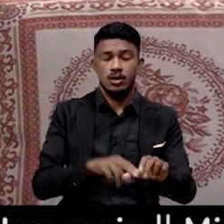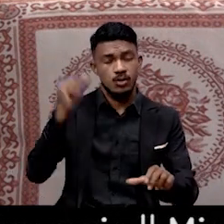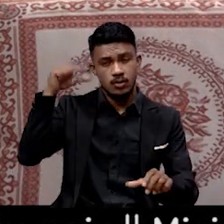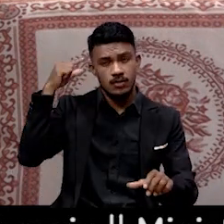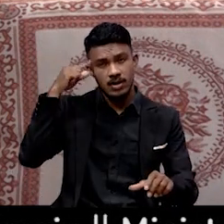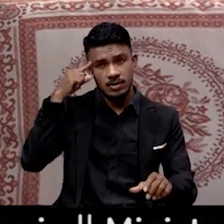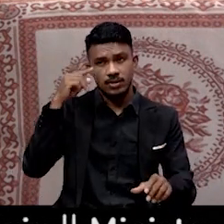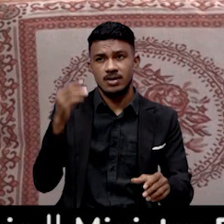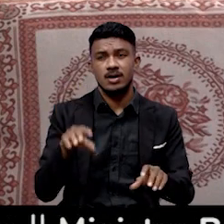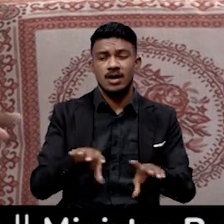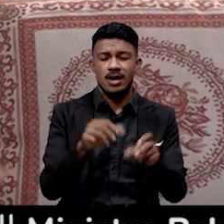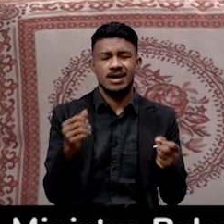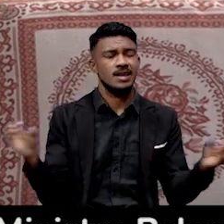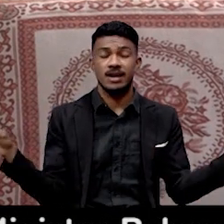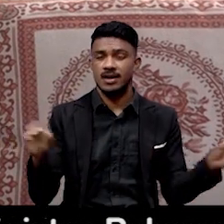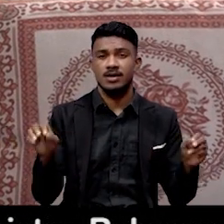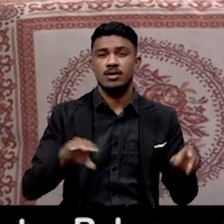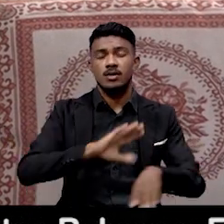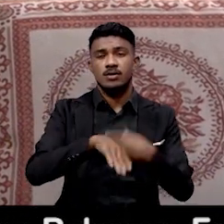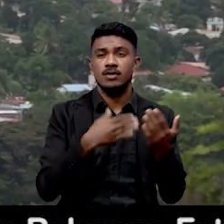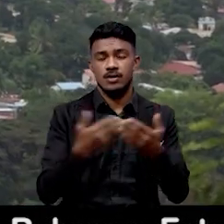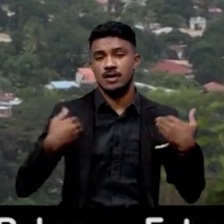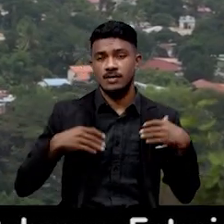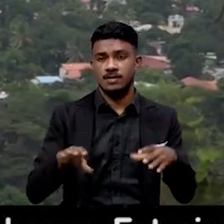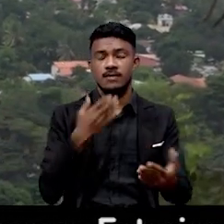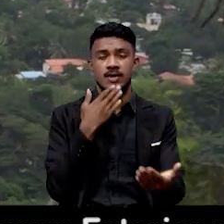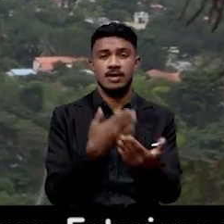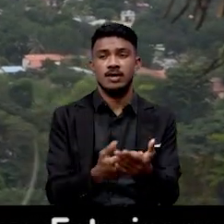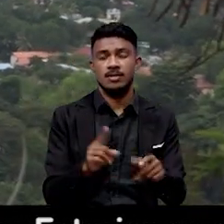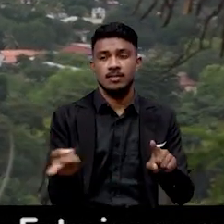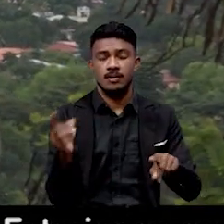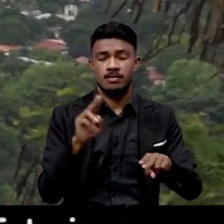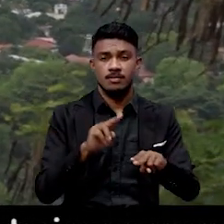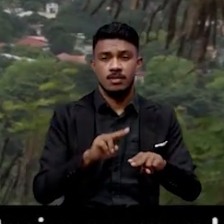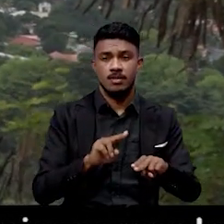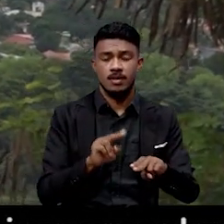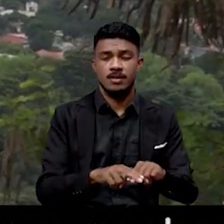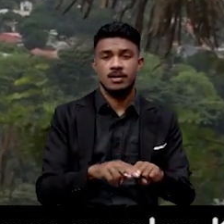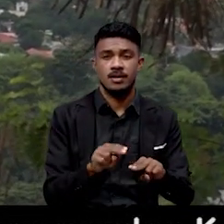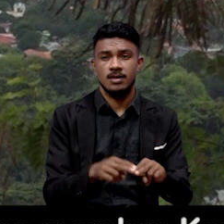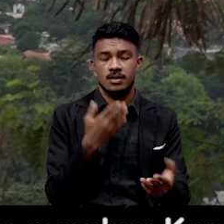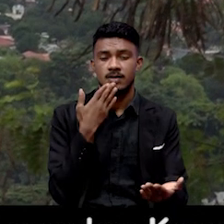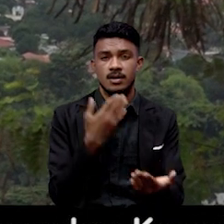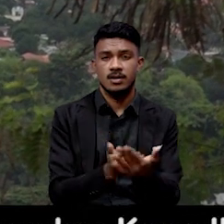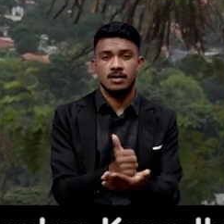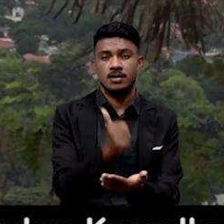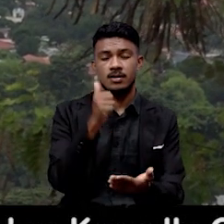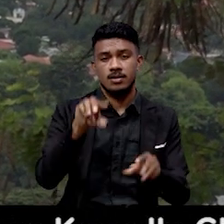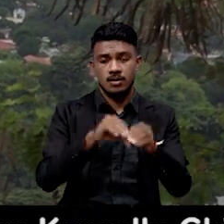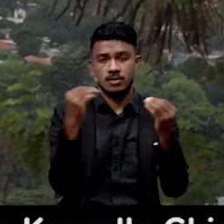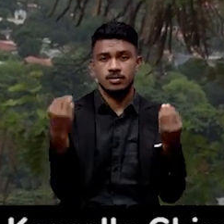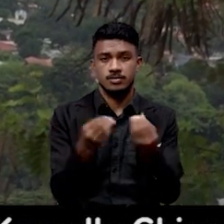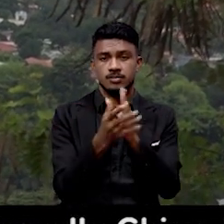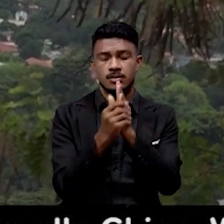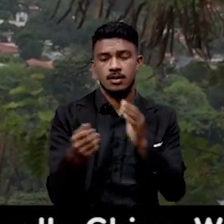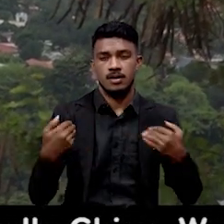lá. Dia a dia, mas devia ser mais, yeah. Devia ser mais gente qualificada para ver a capacidade que organiza o ordenamento, tem